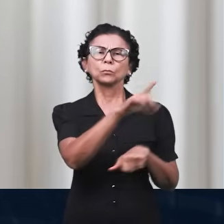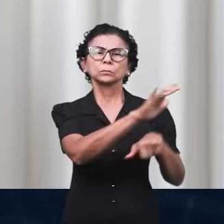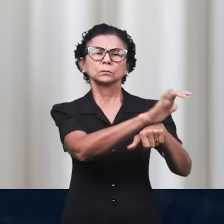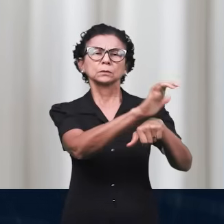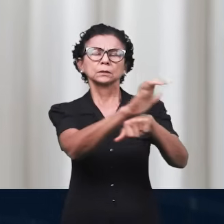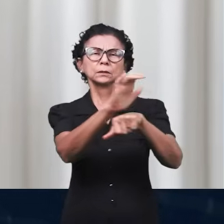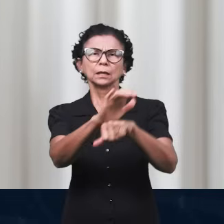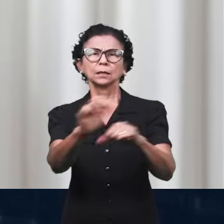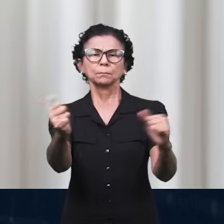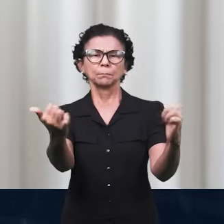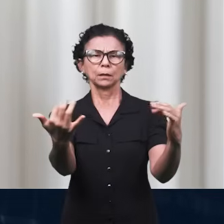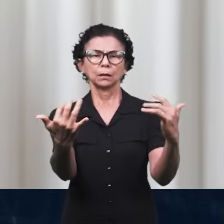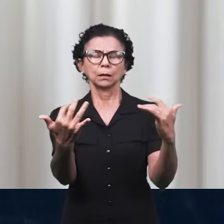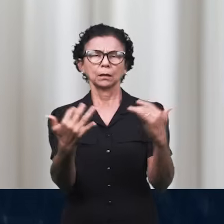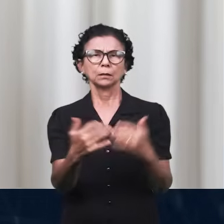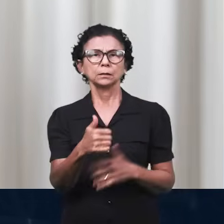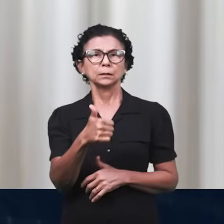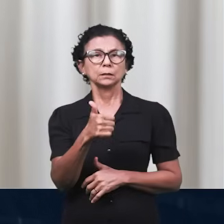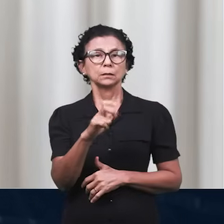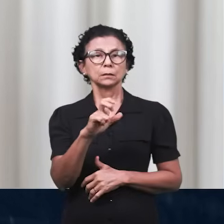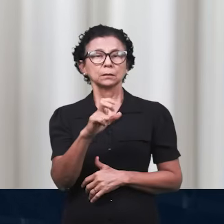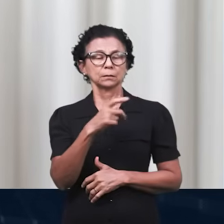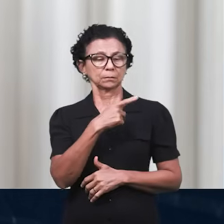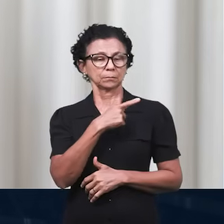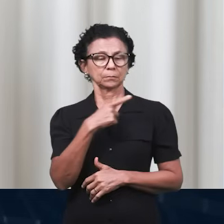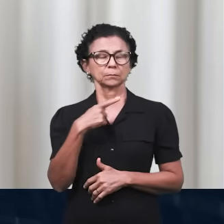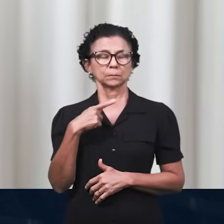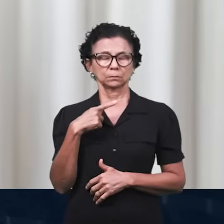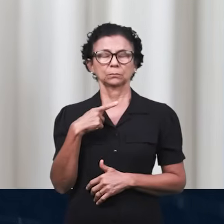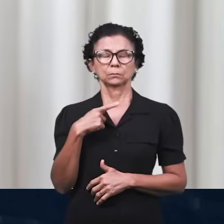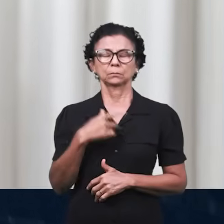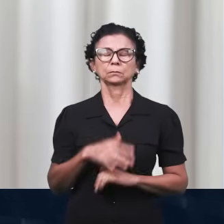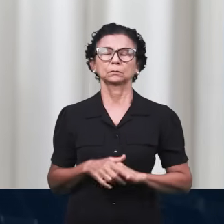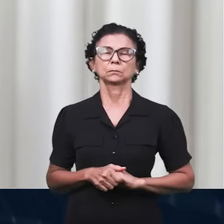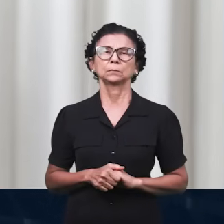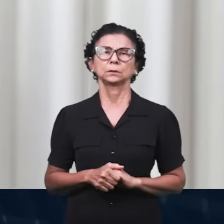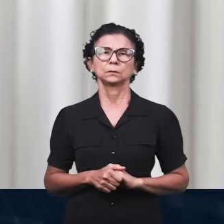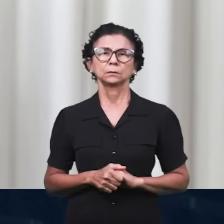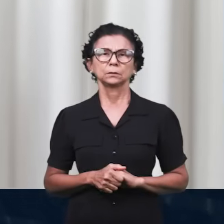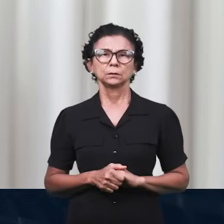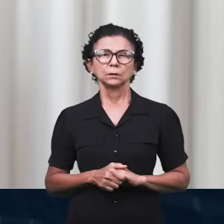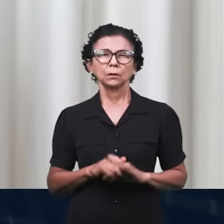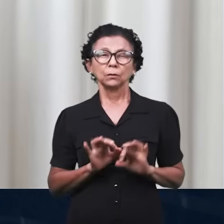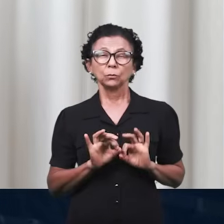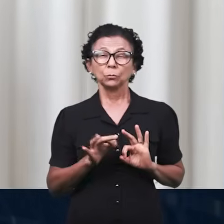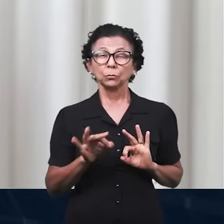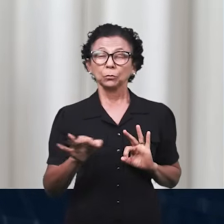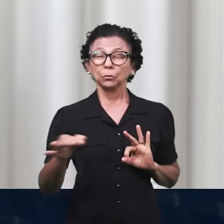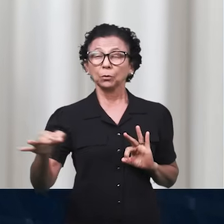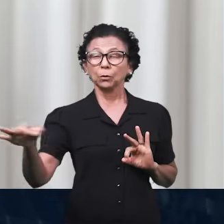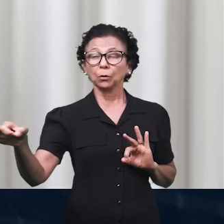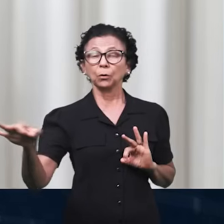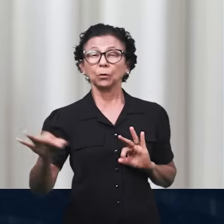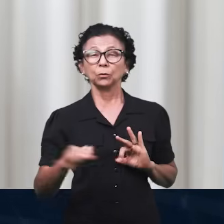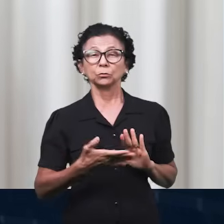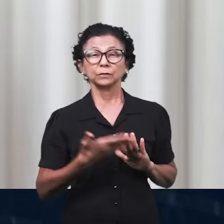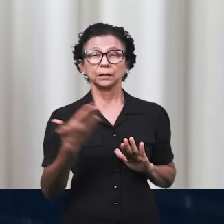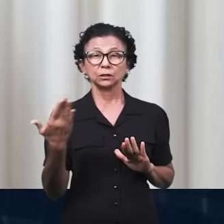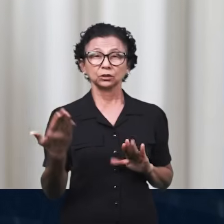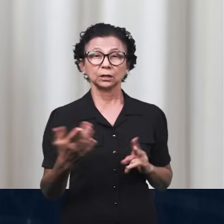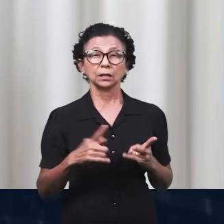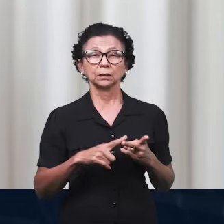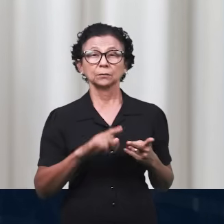outros estados. 15 pastores vieram de regiões distantes dos Estados Unidos, pastores vieram